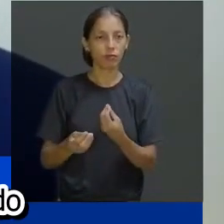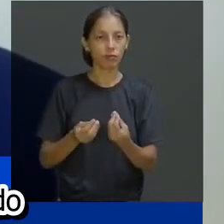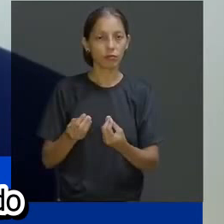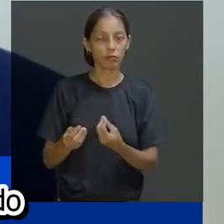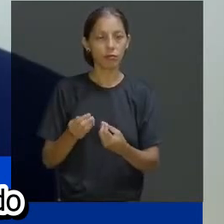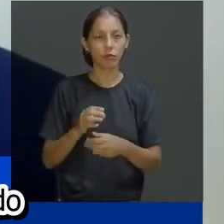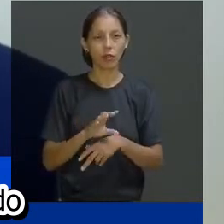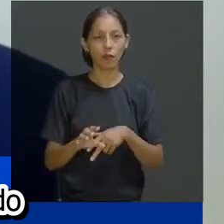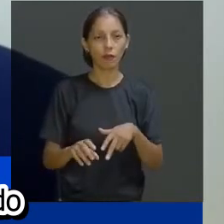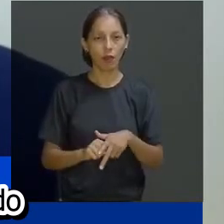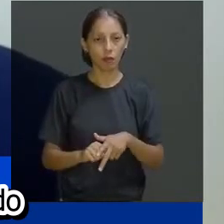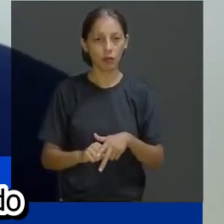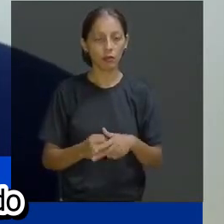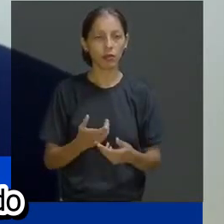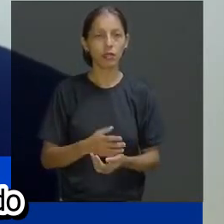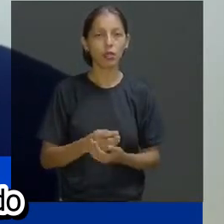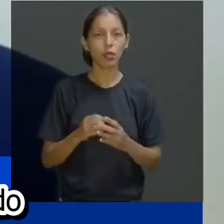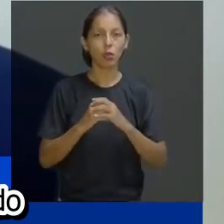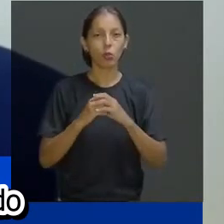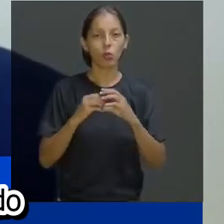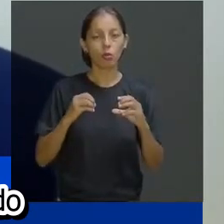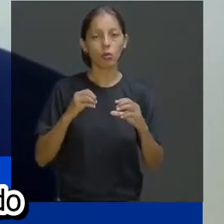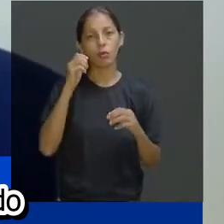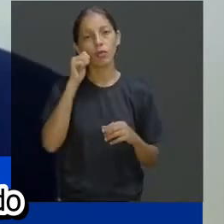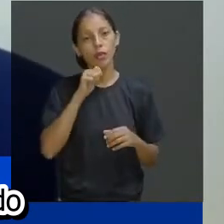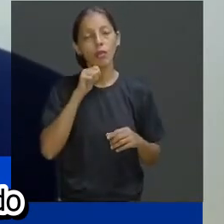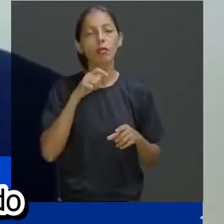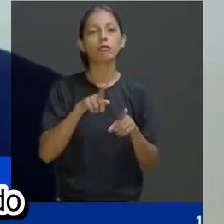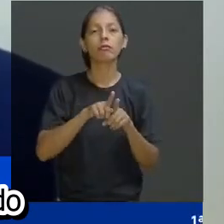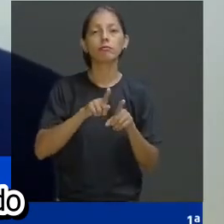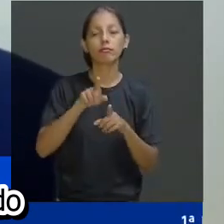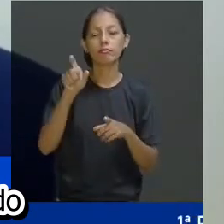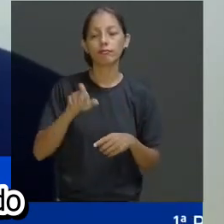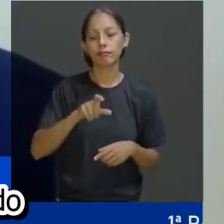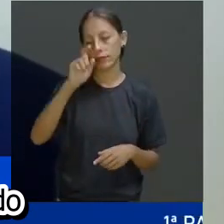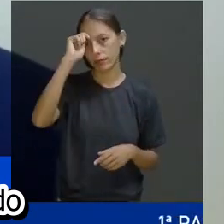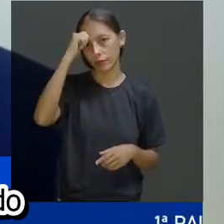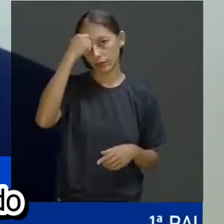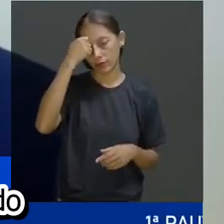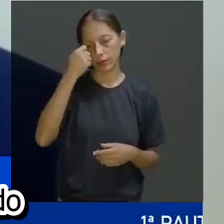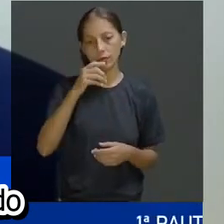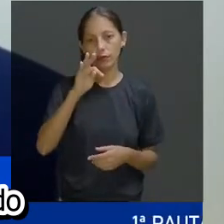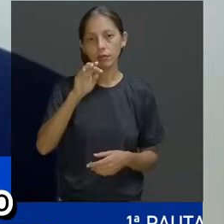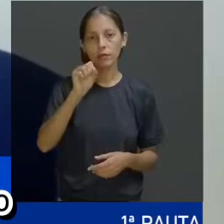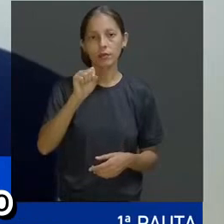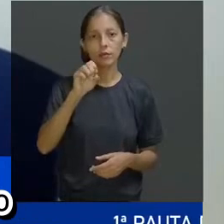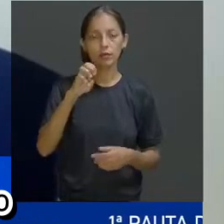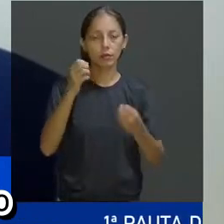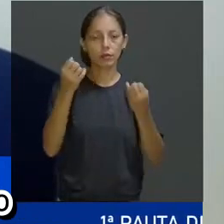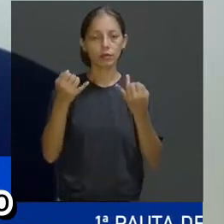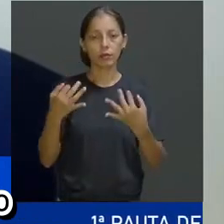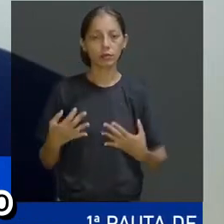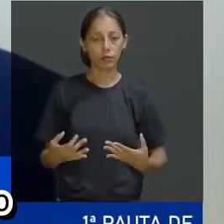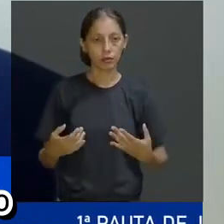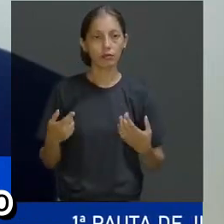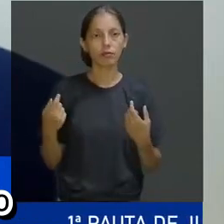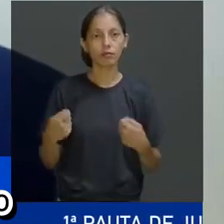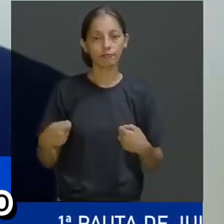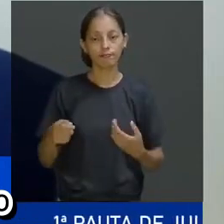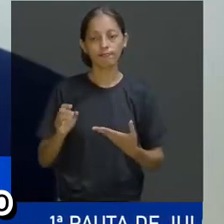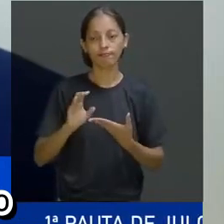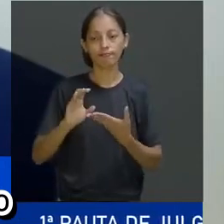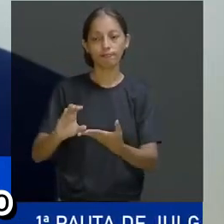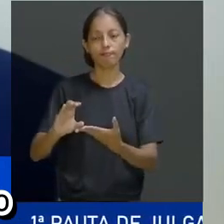fraude à cota de gênero, seguindo o entendimento fixado pelo TSE, deveriam ter sido repassados às candidaturas